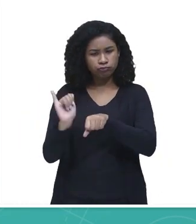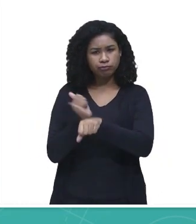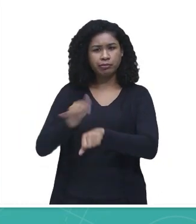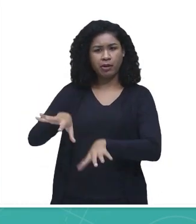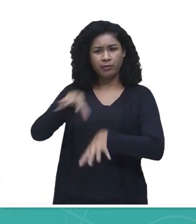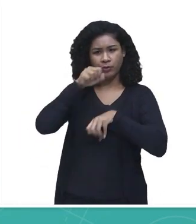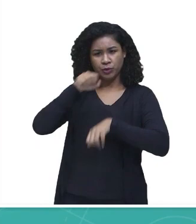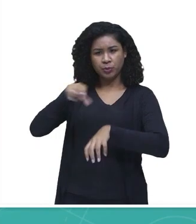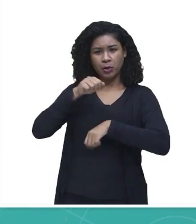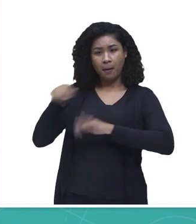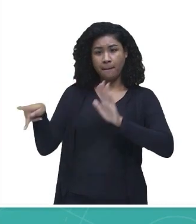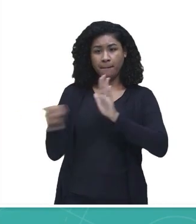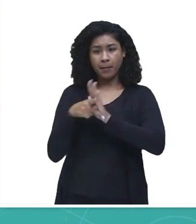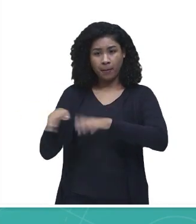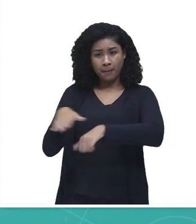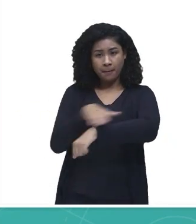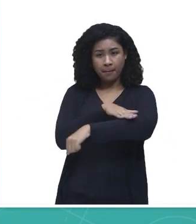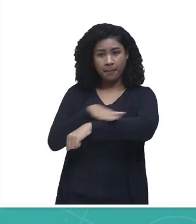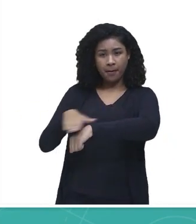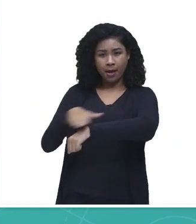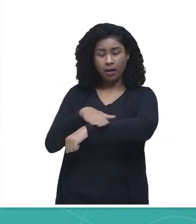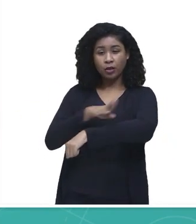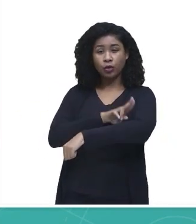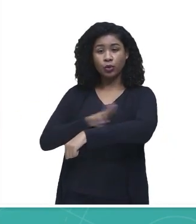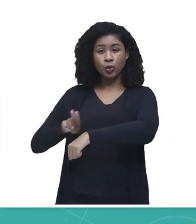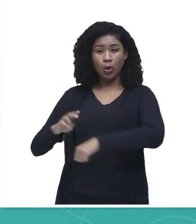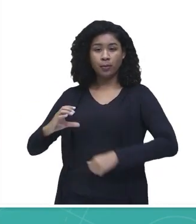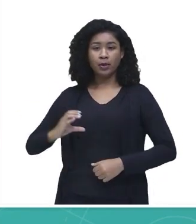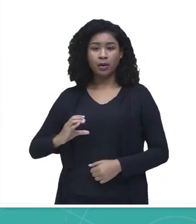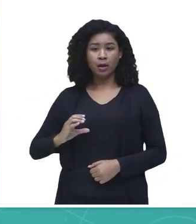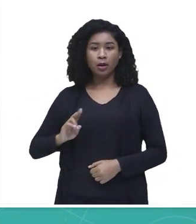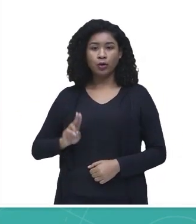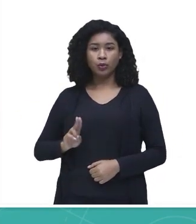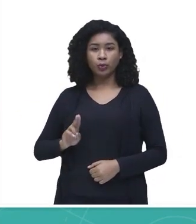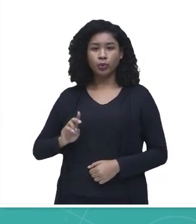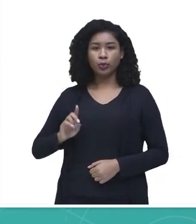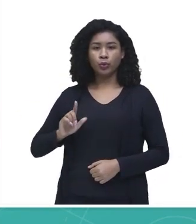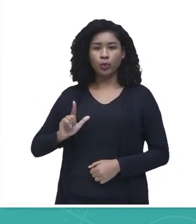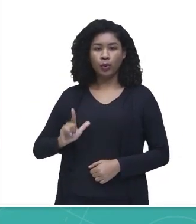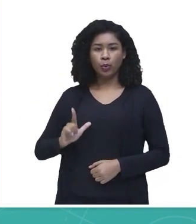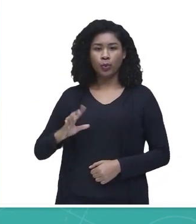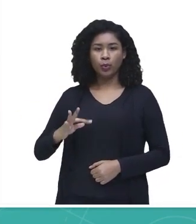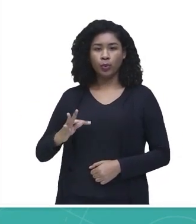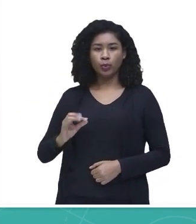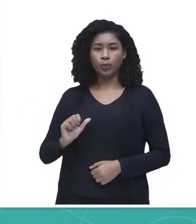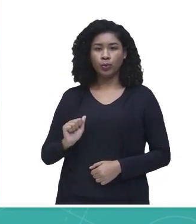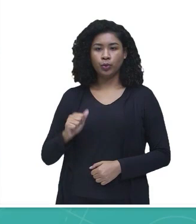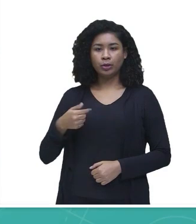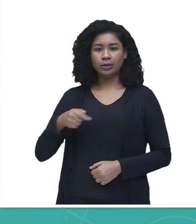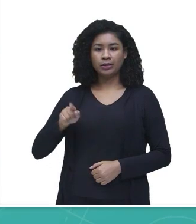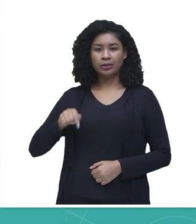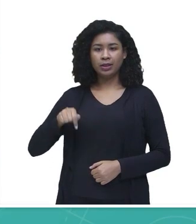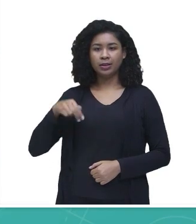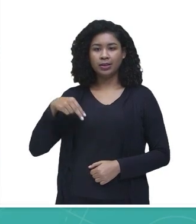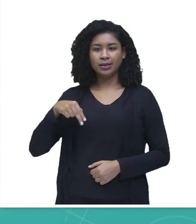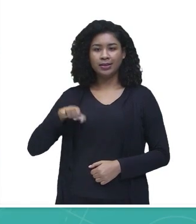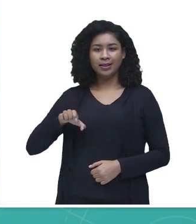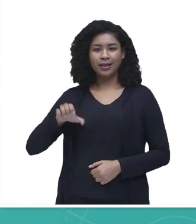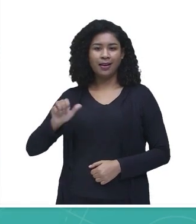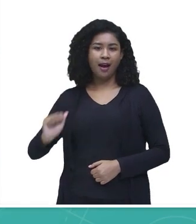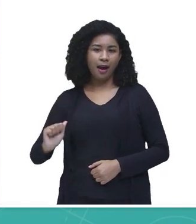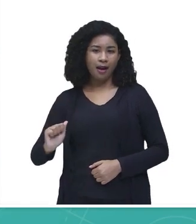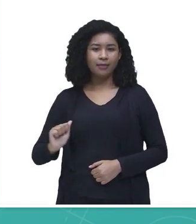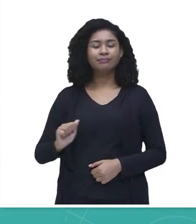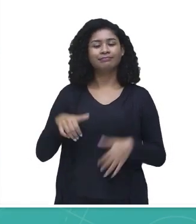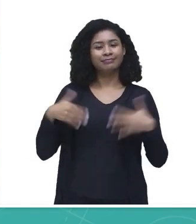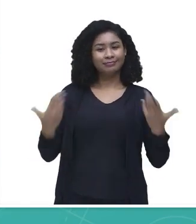pela pele, que é chamada de cutânea, tá? Então a gente acertou ali quem marcou a letra C de casa,